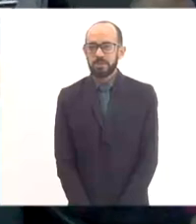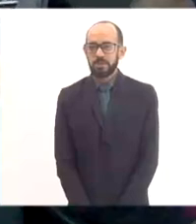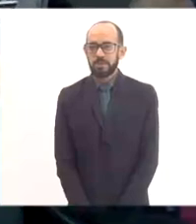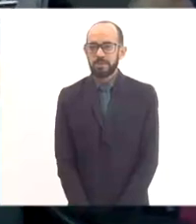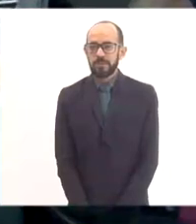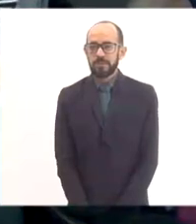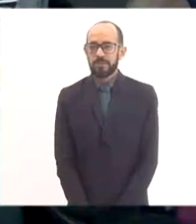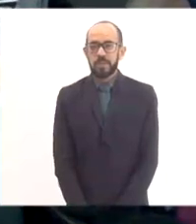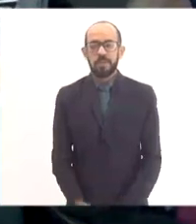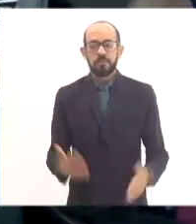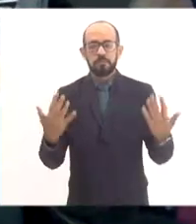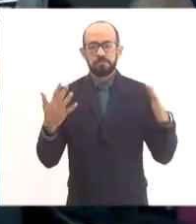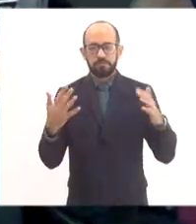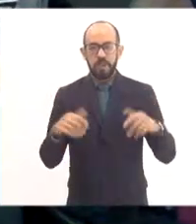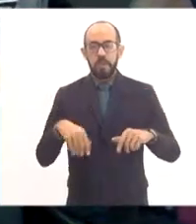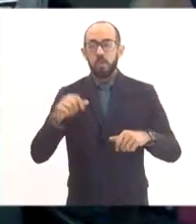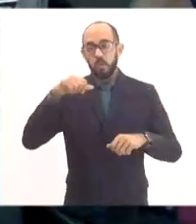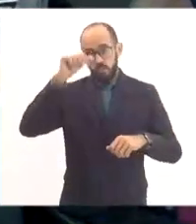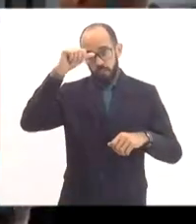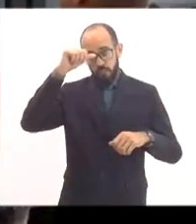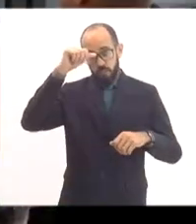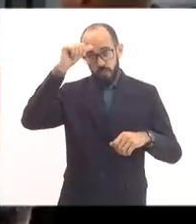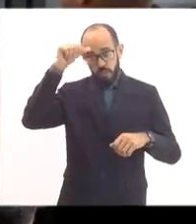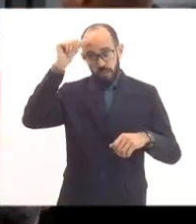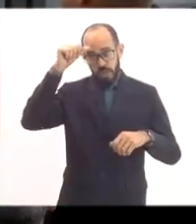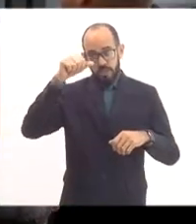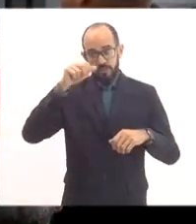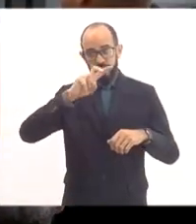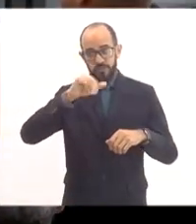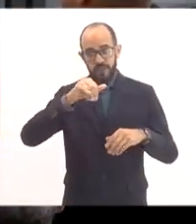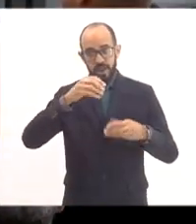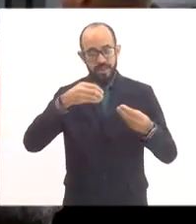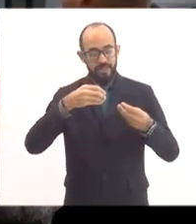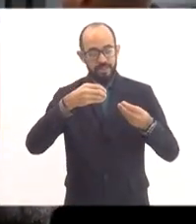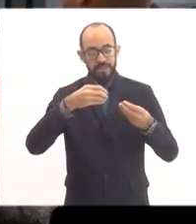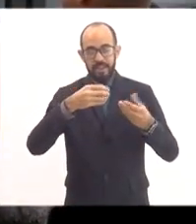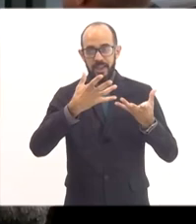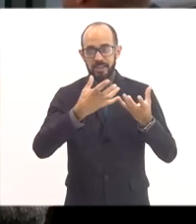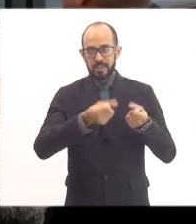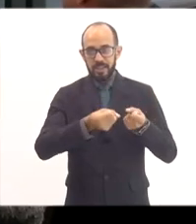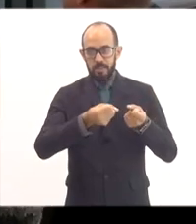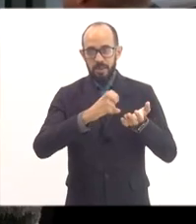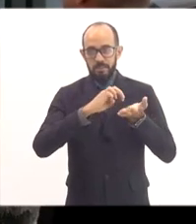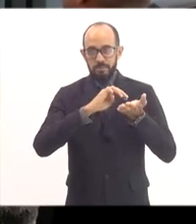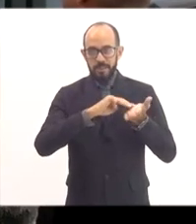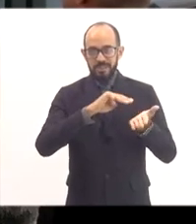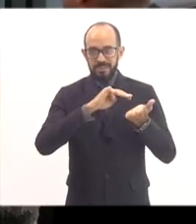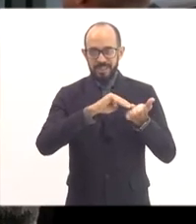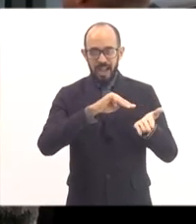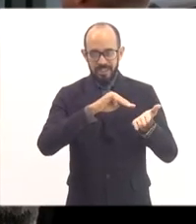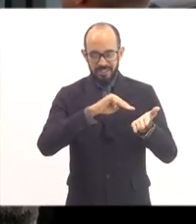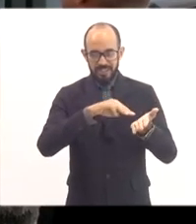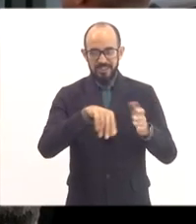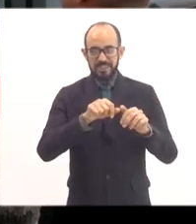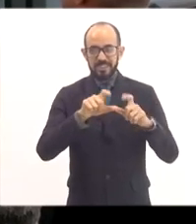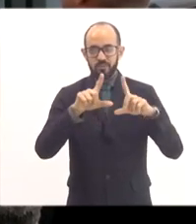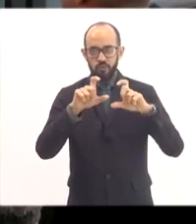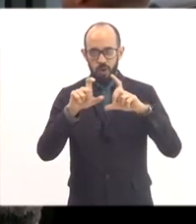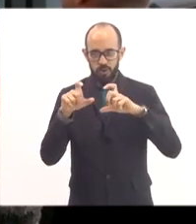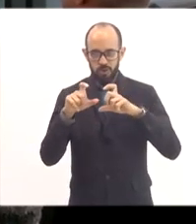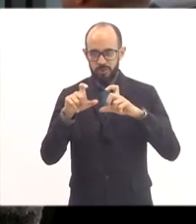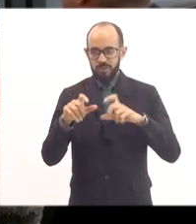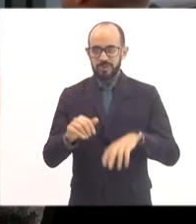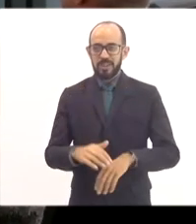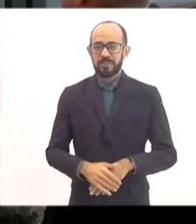Não só ele, como o governador, vai receber um overpost aí de mensagens e, sem dúvida nenhuma, de fotografias